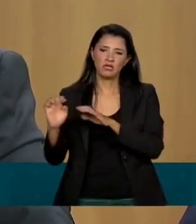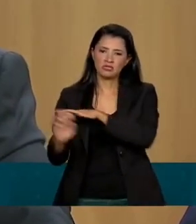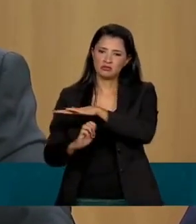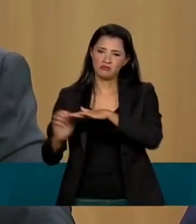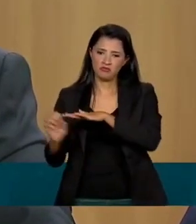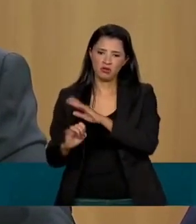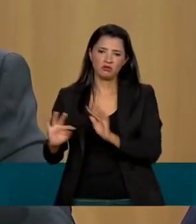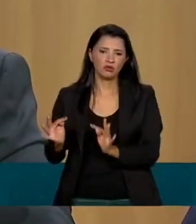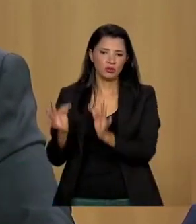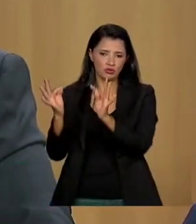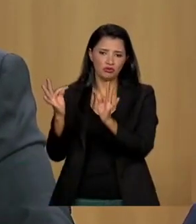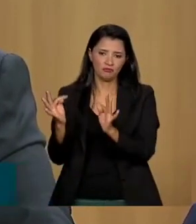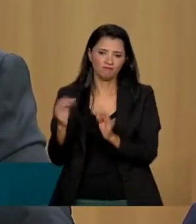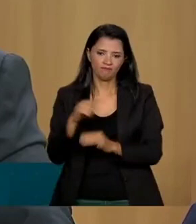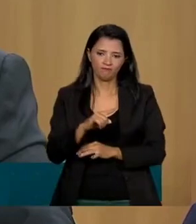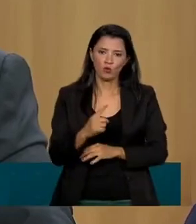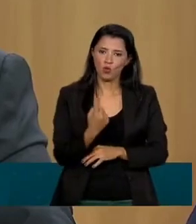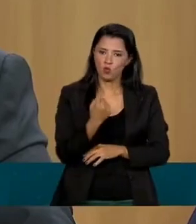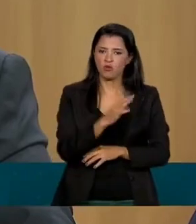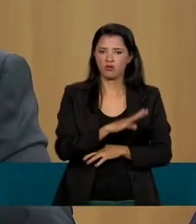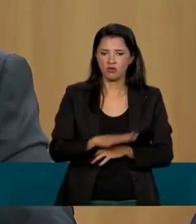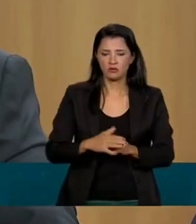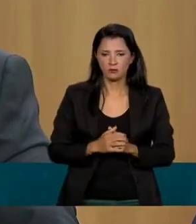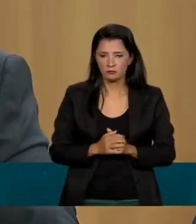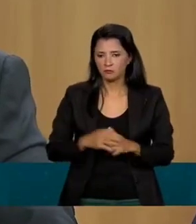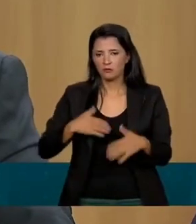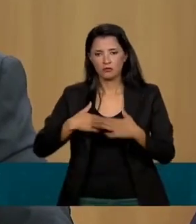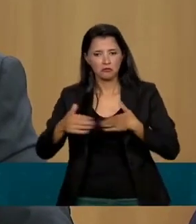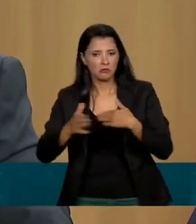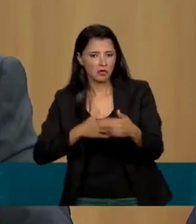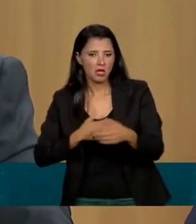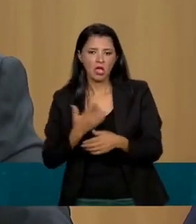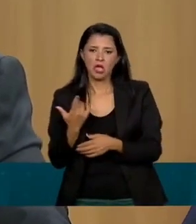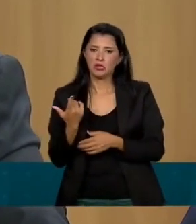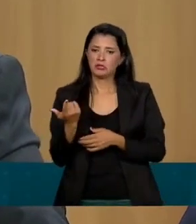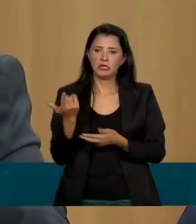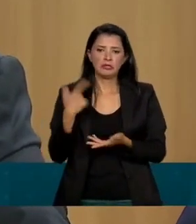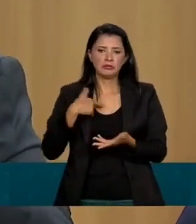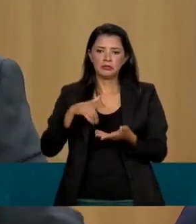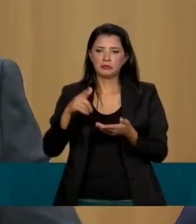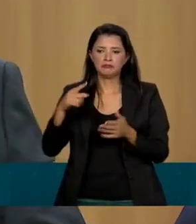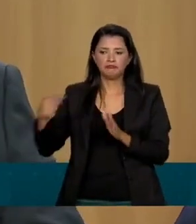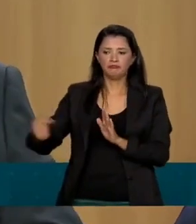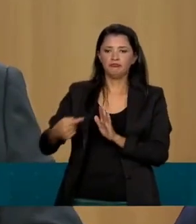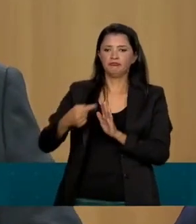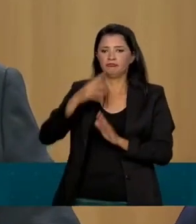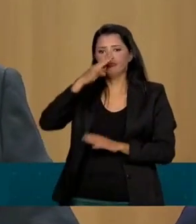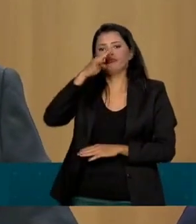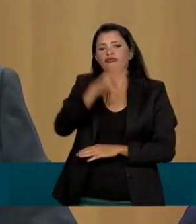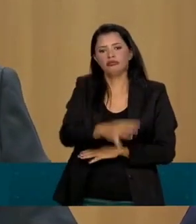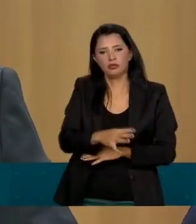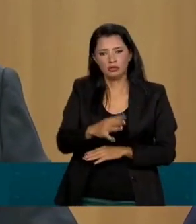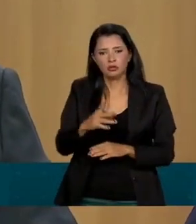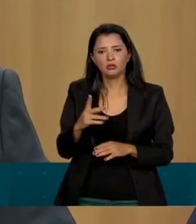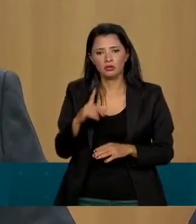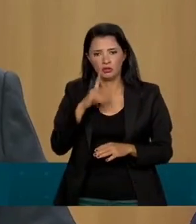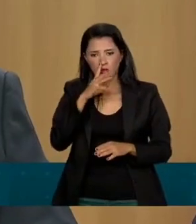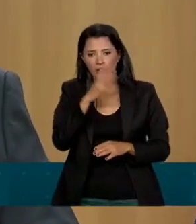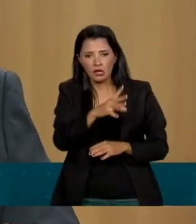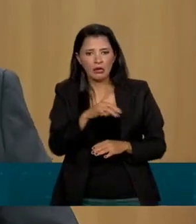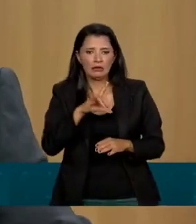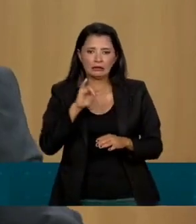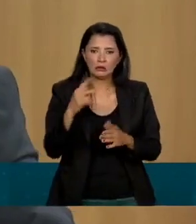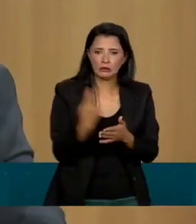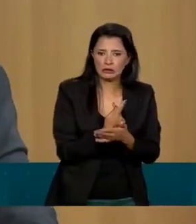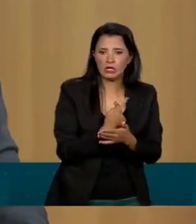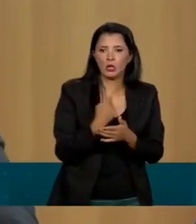E mais, independentemente da materialização dessas ameaças, nós estamos vendo, em